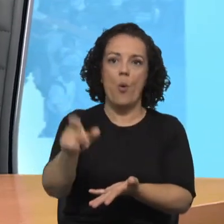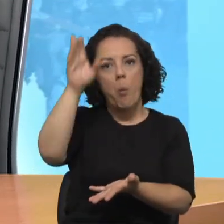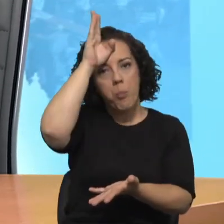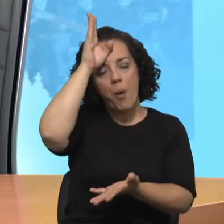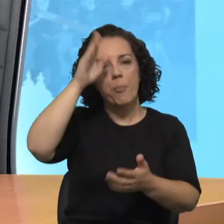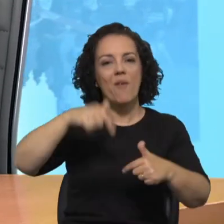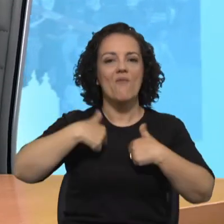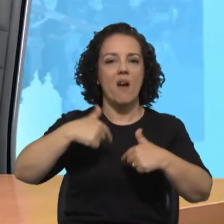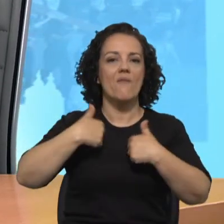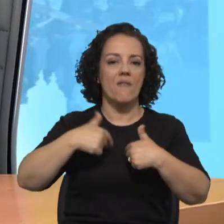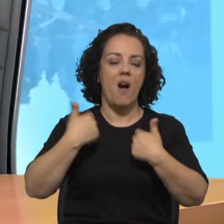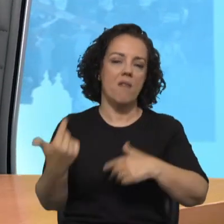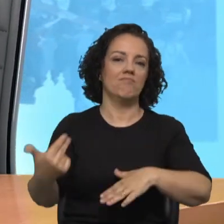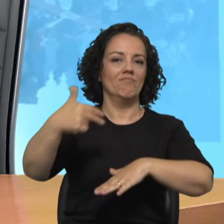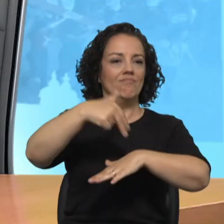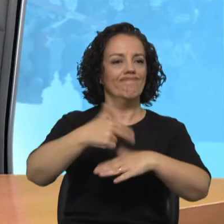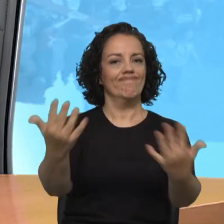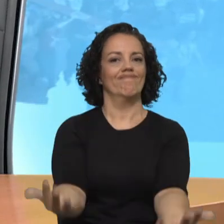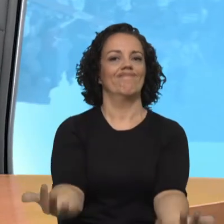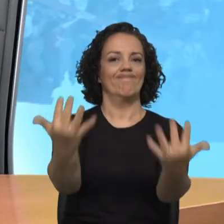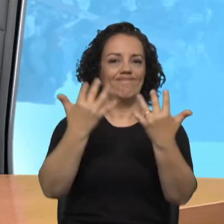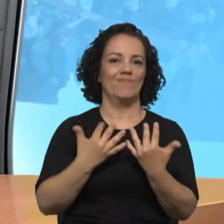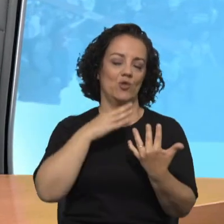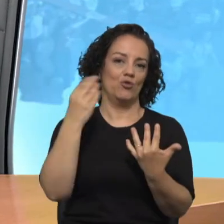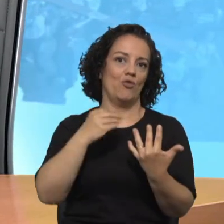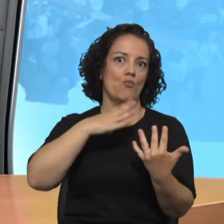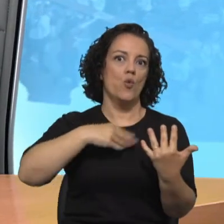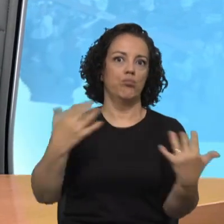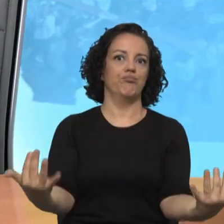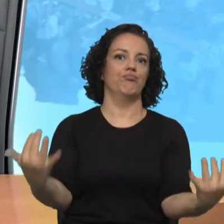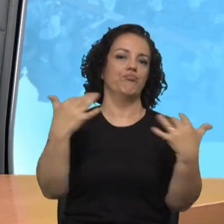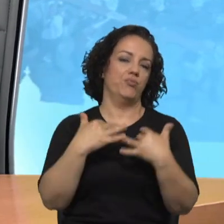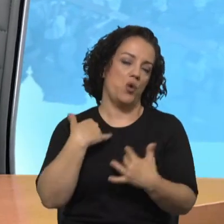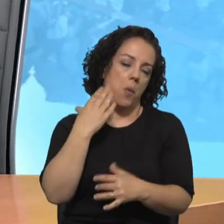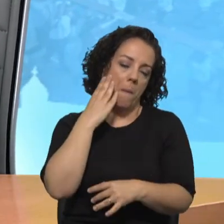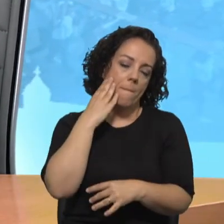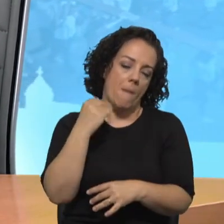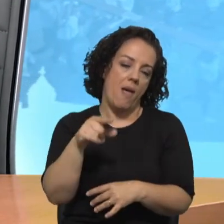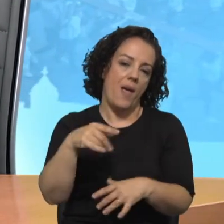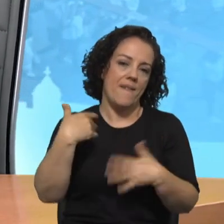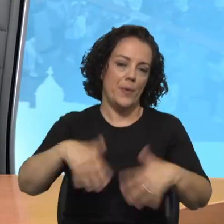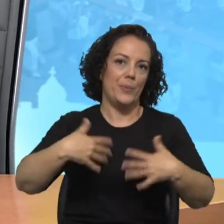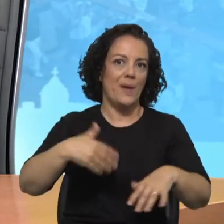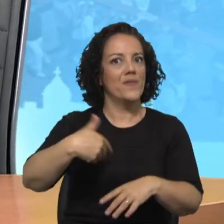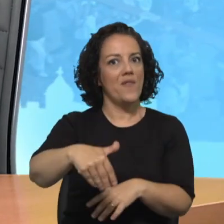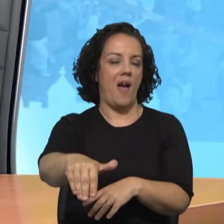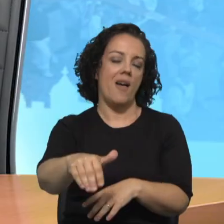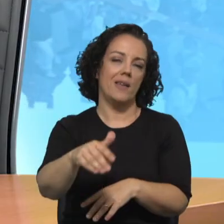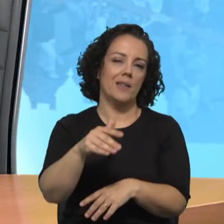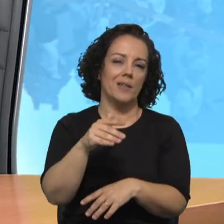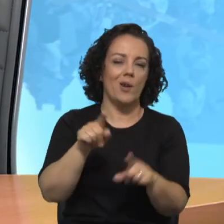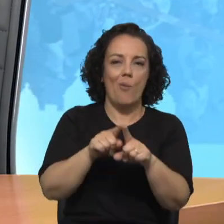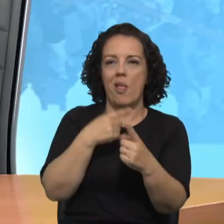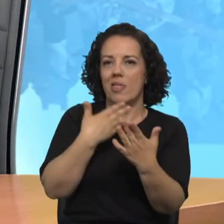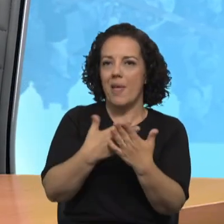com os grandes protagonistas, que são jovens do mundo inteiro. E, portanto, eu creio que é um grande momento que já se percebe que